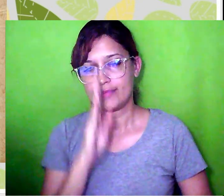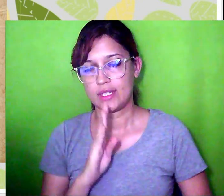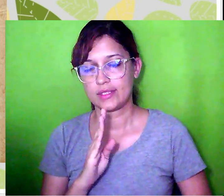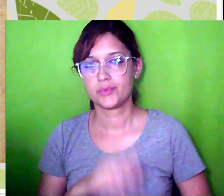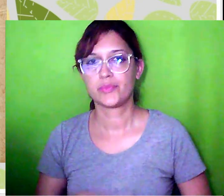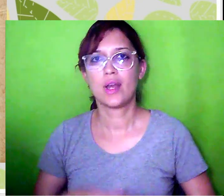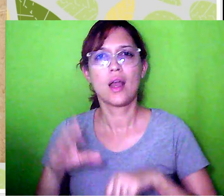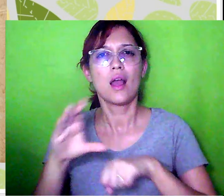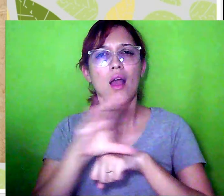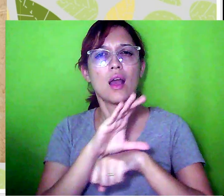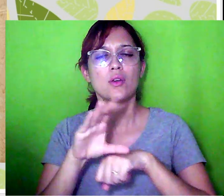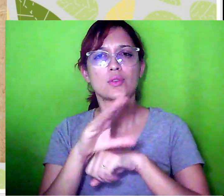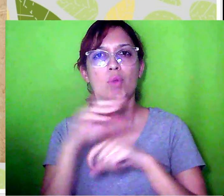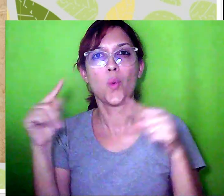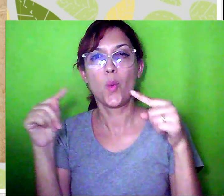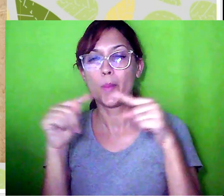brasileira.